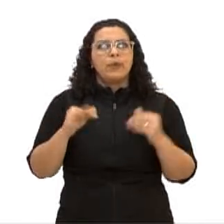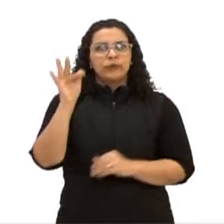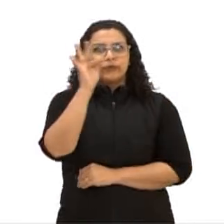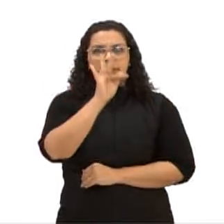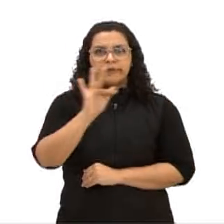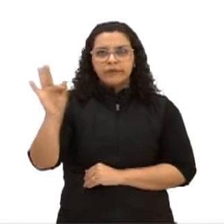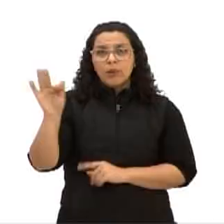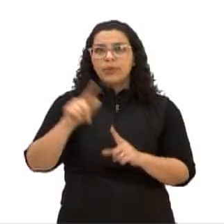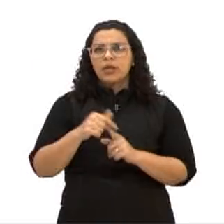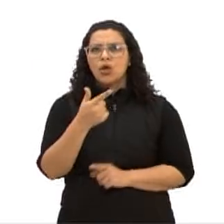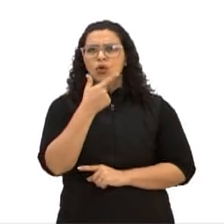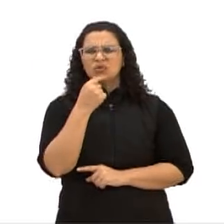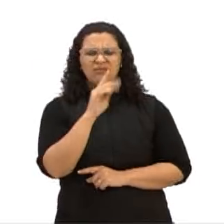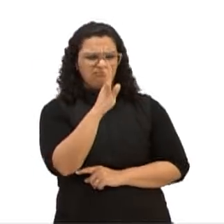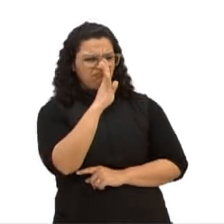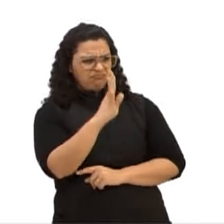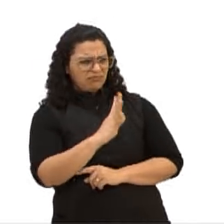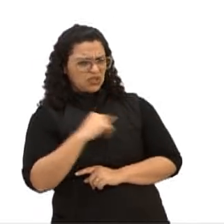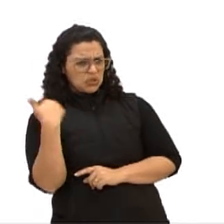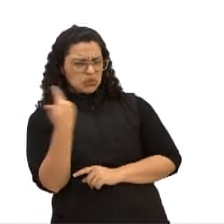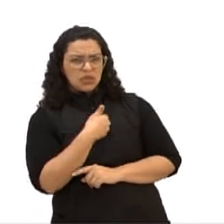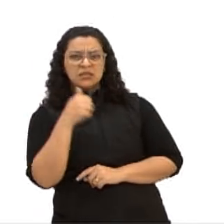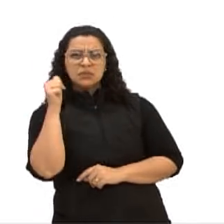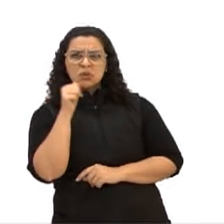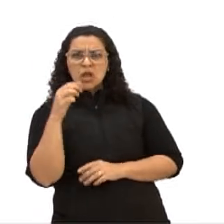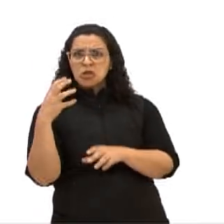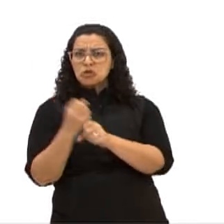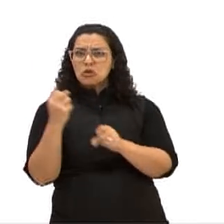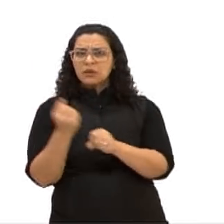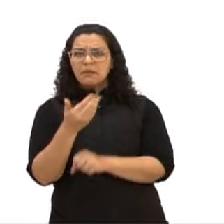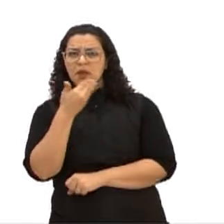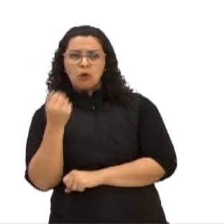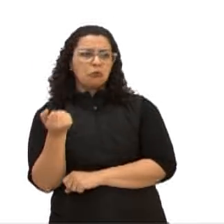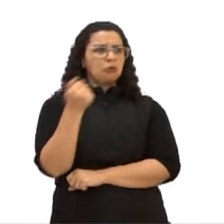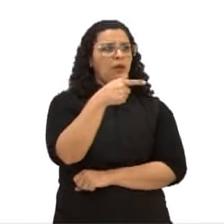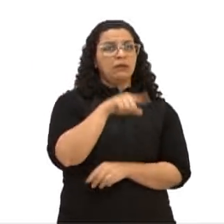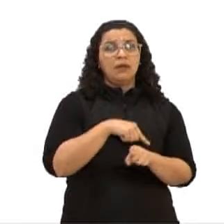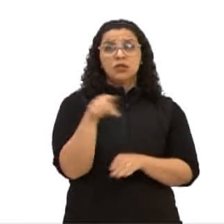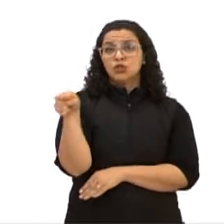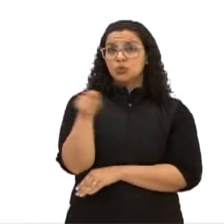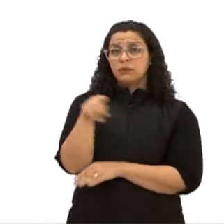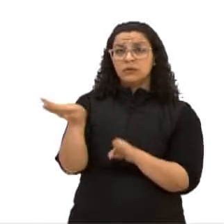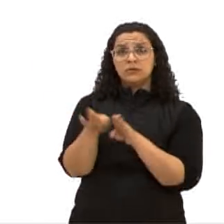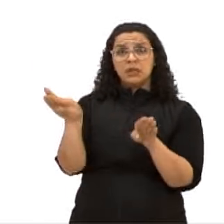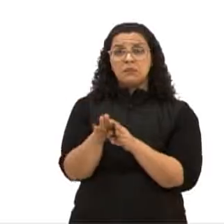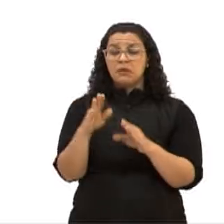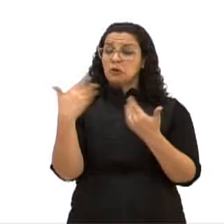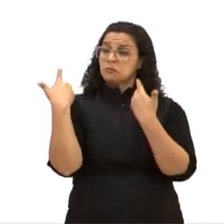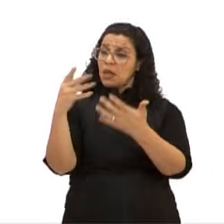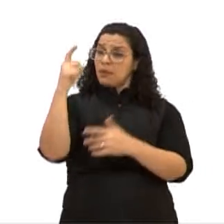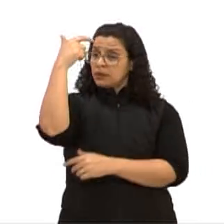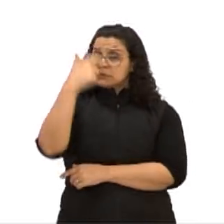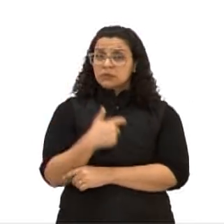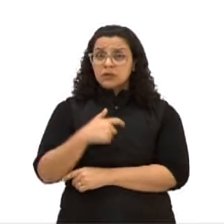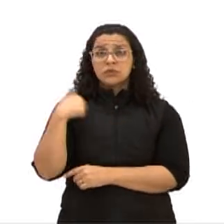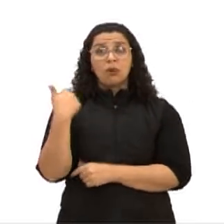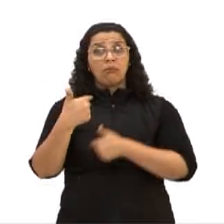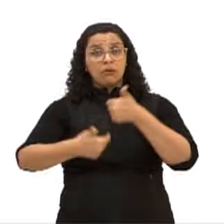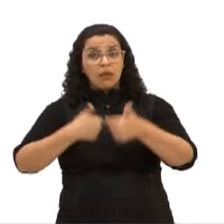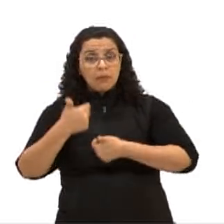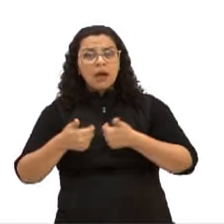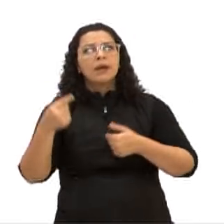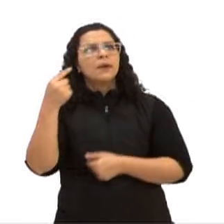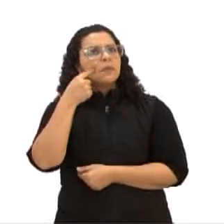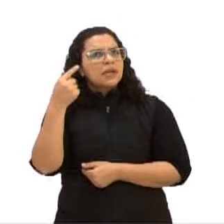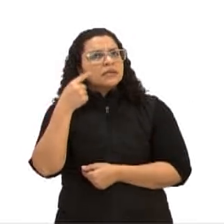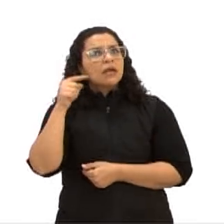faculdade, pois os homens não aceitam que as nossas notas sejam melhores e que os professores nos elogiem. No trabalho,